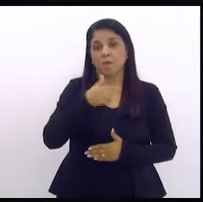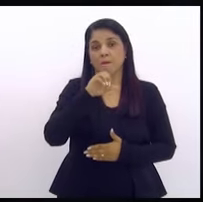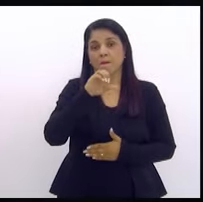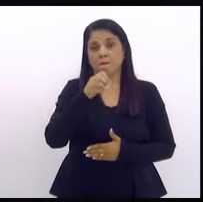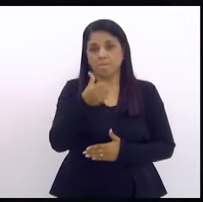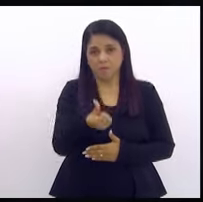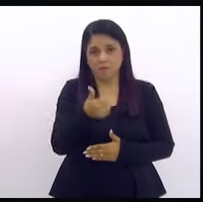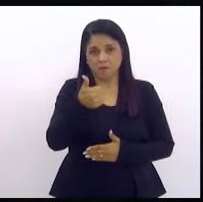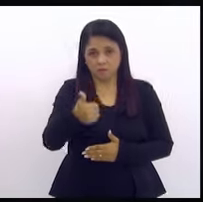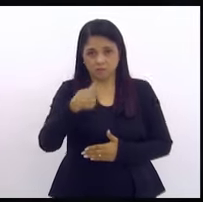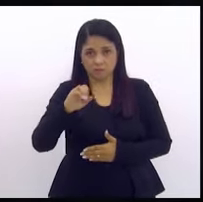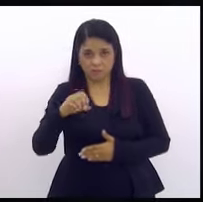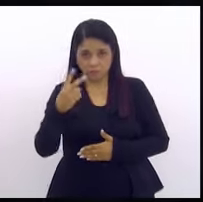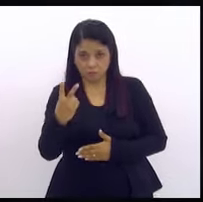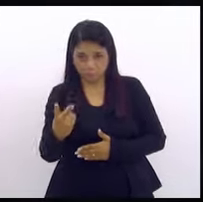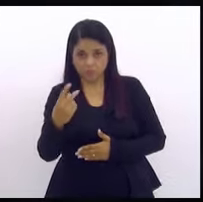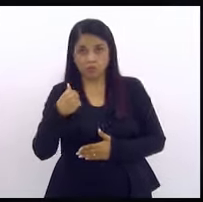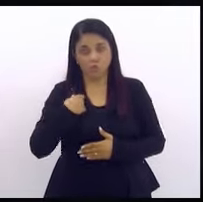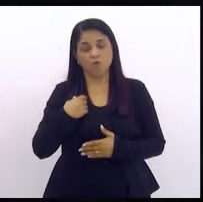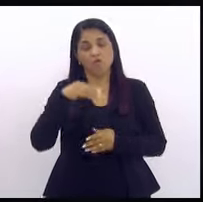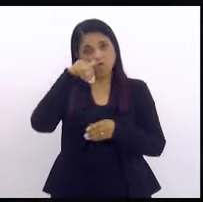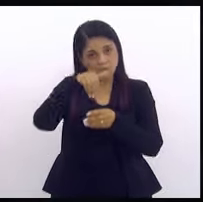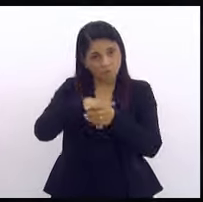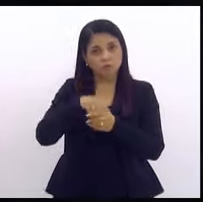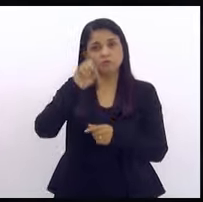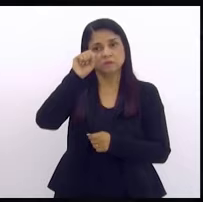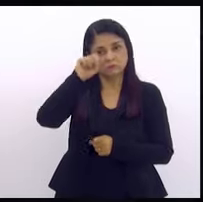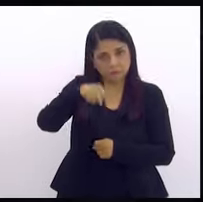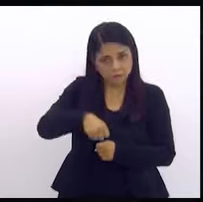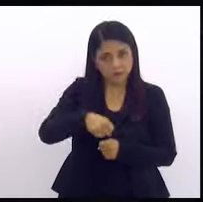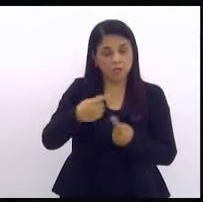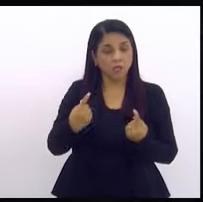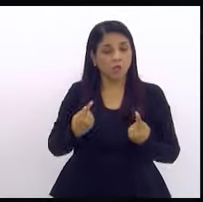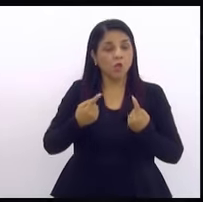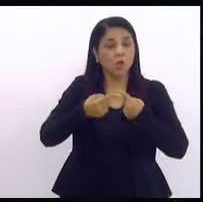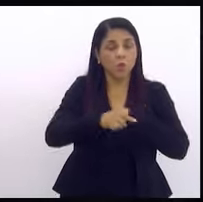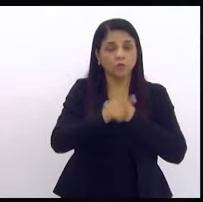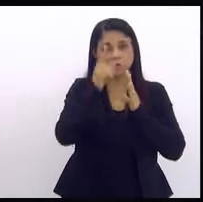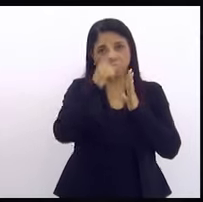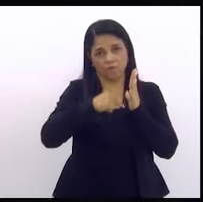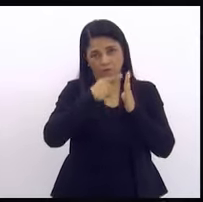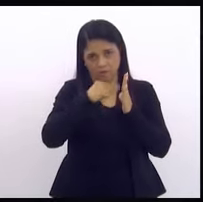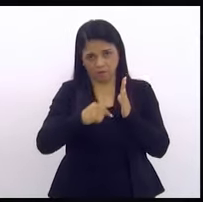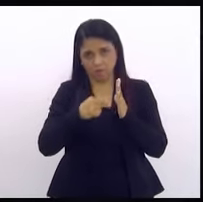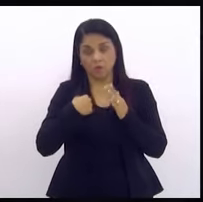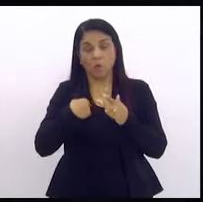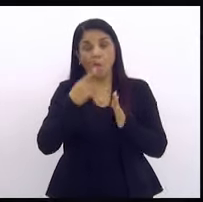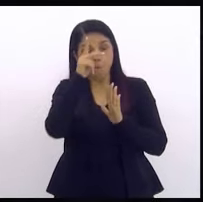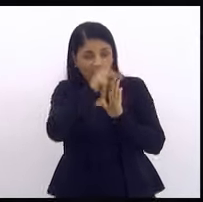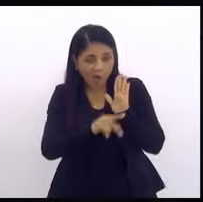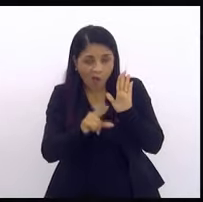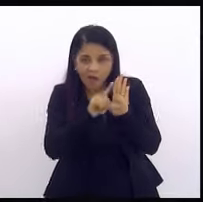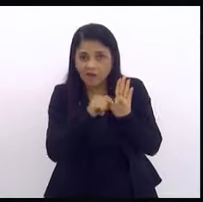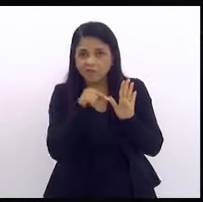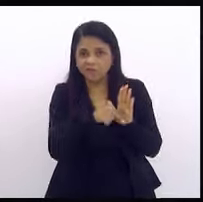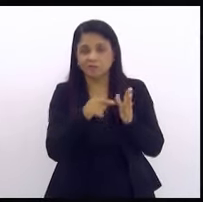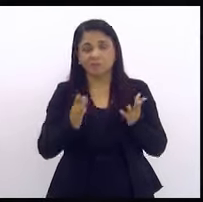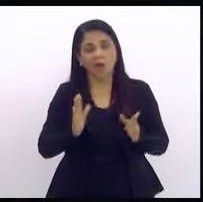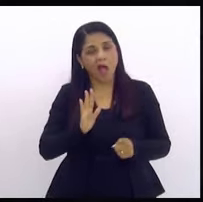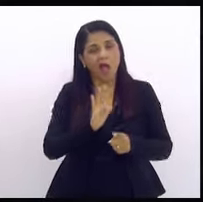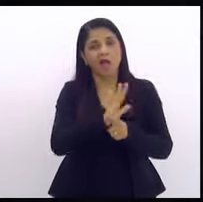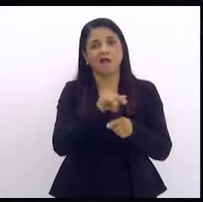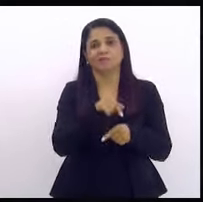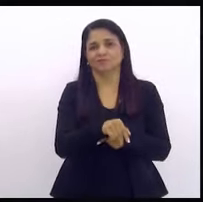6102, dizer que eu voto sim ao projeto e contra o veto, porque esse projeto, ele